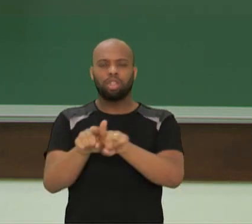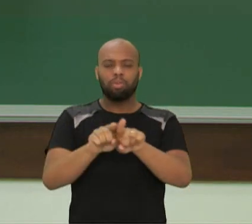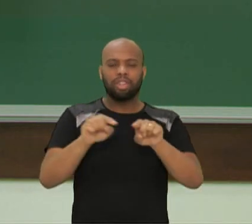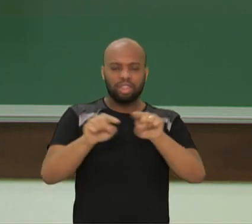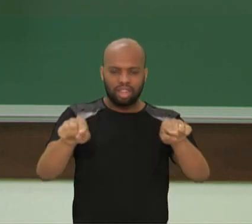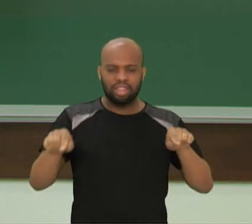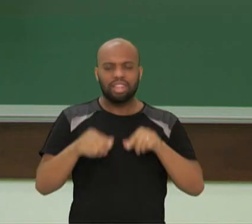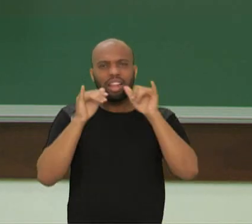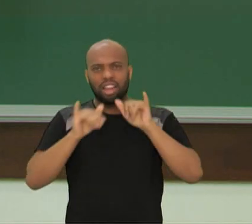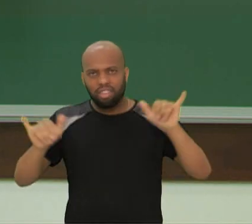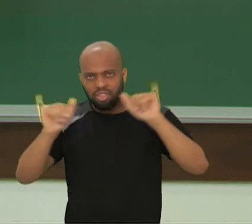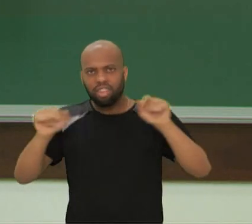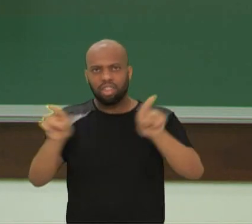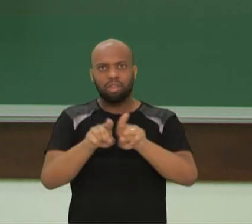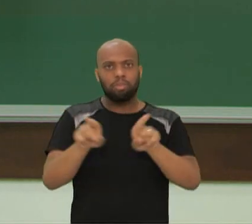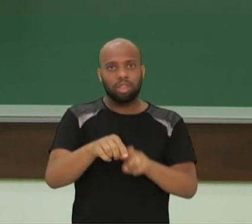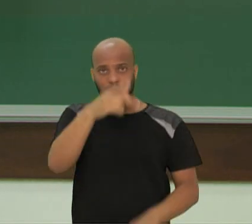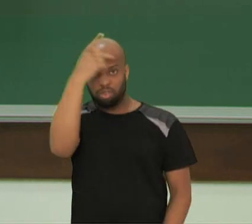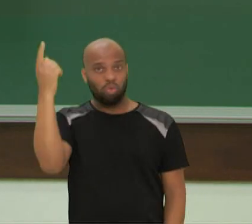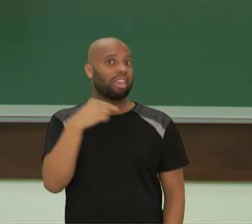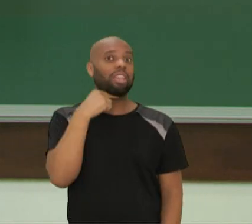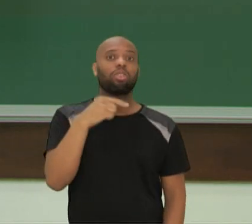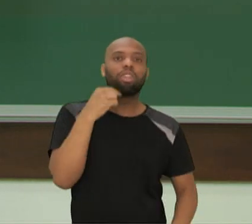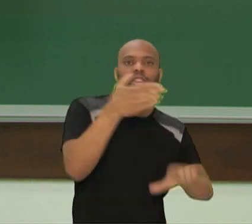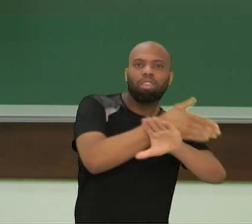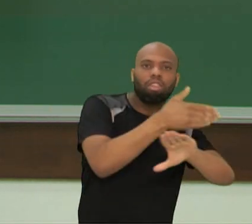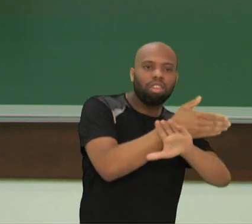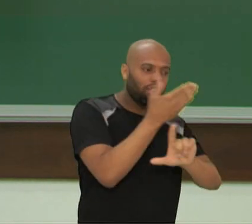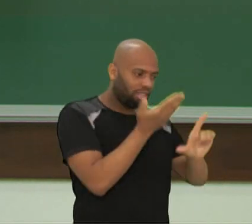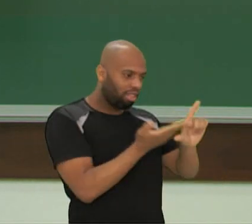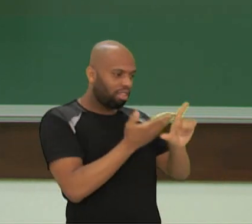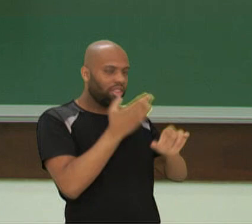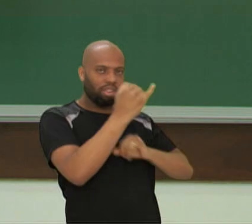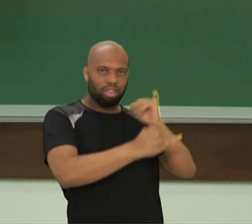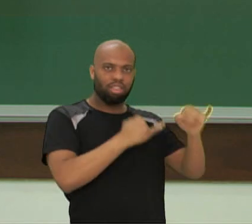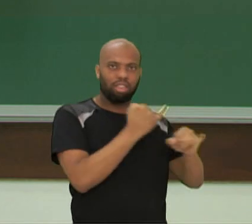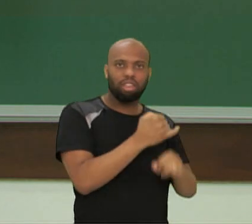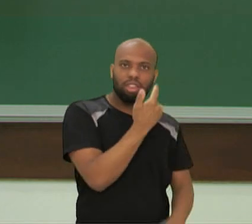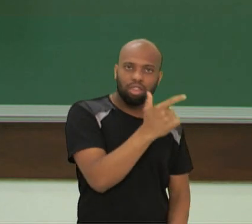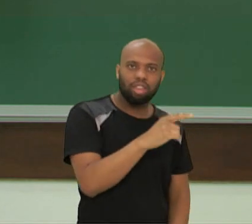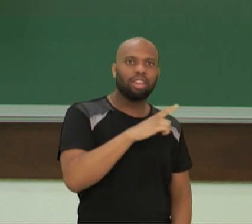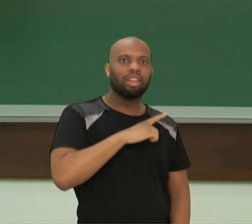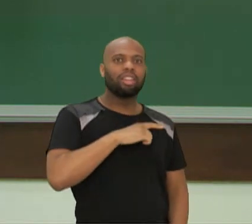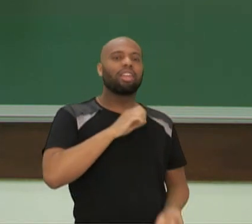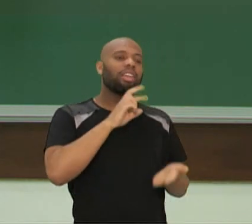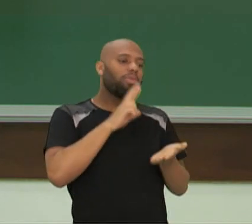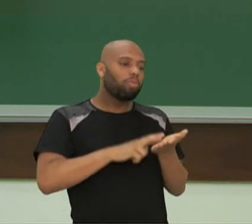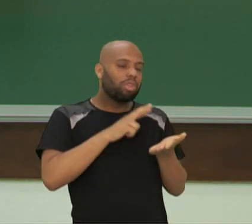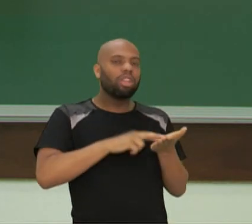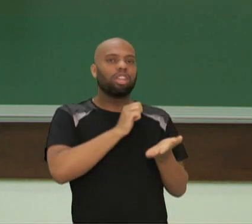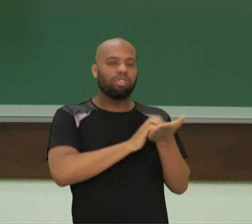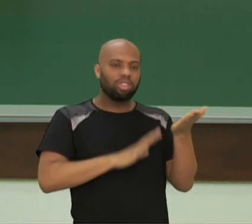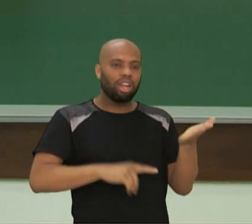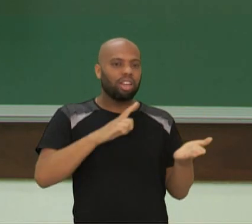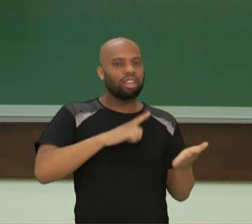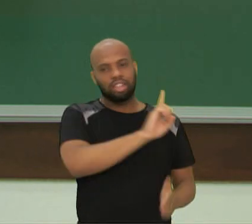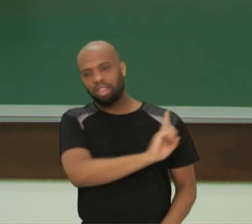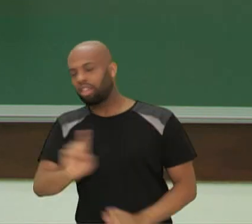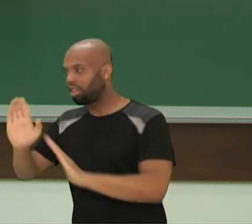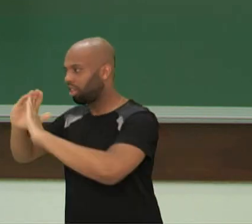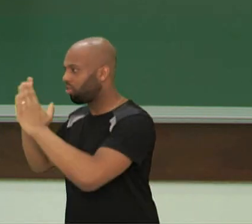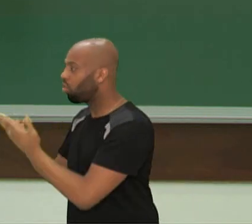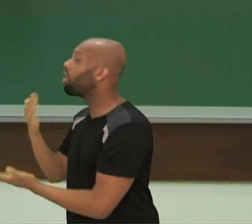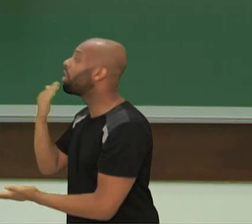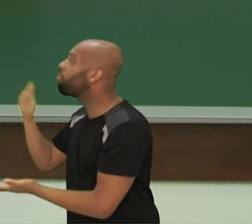pessoal não esquecer. Quem não tem acesso ao Class, tem as atividades que estão sendo impressas e entregues